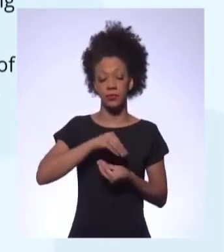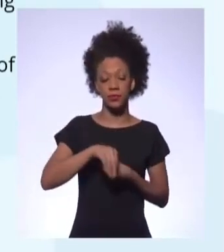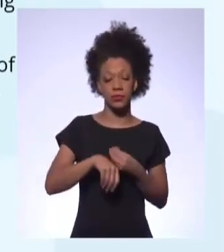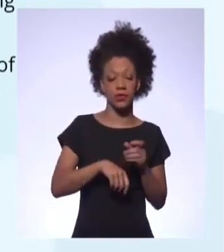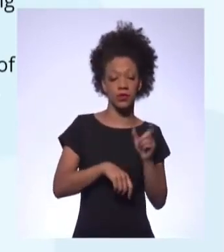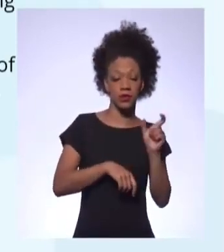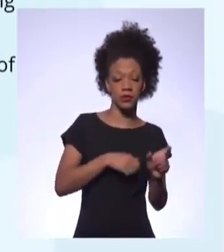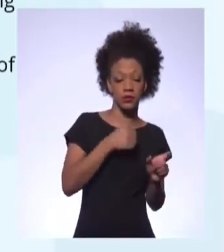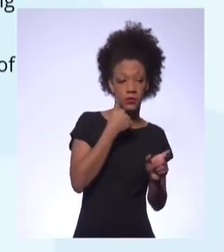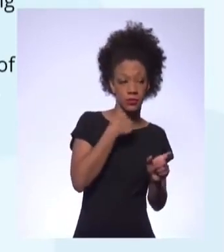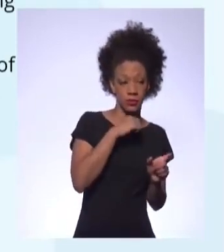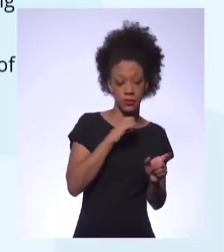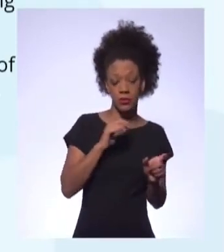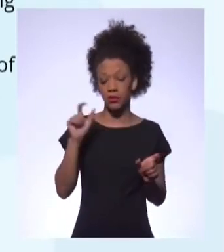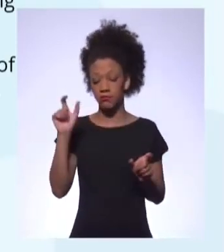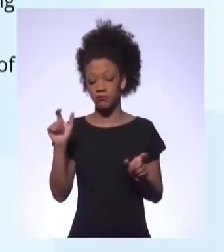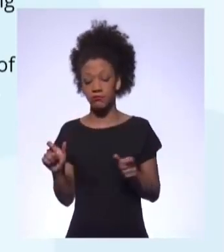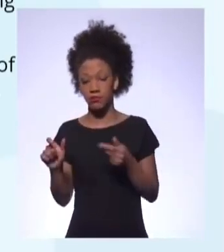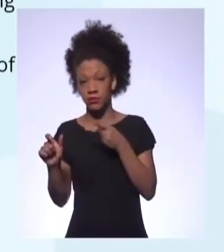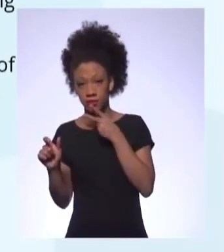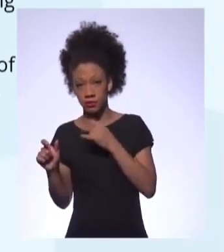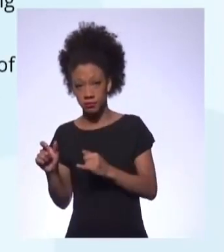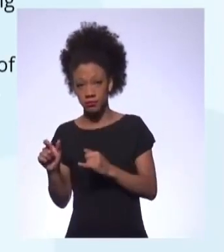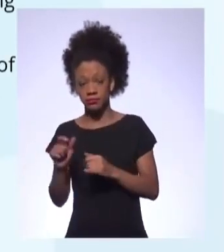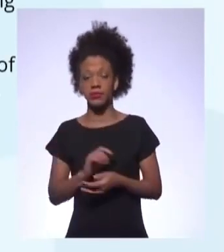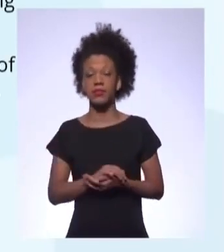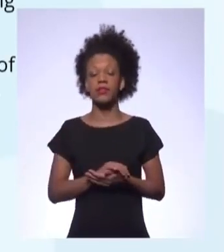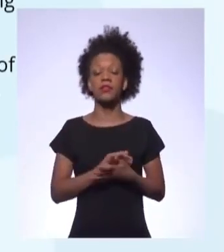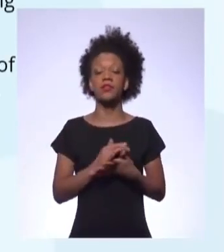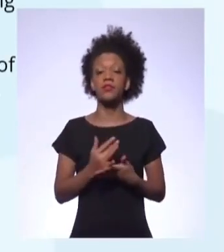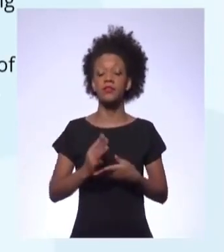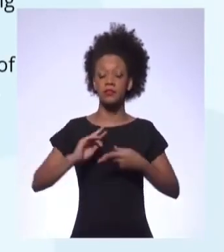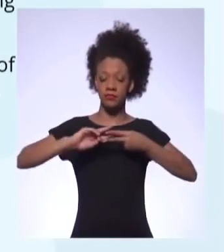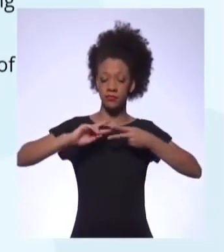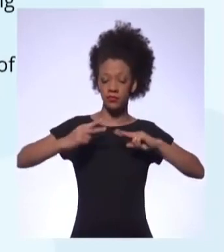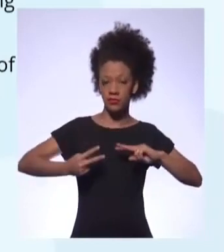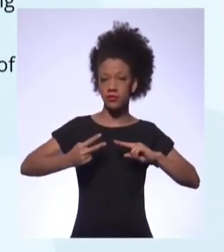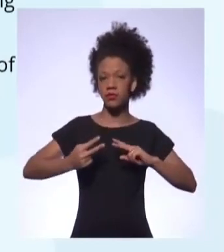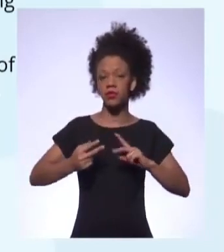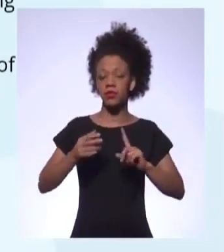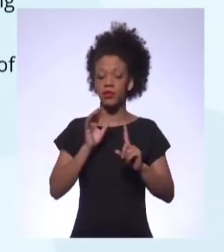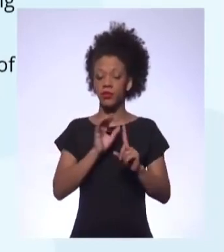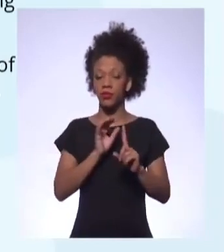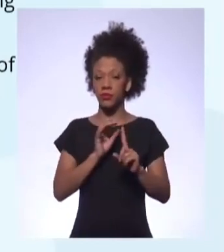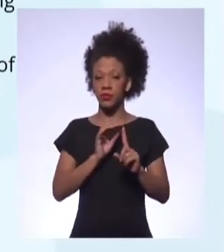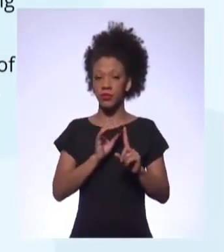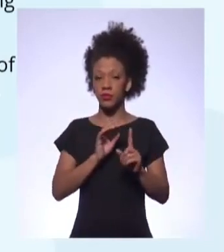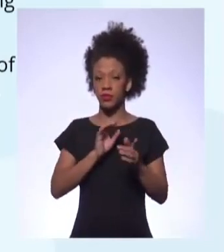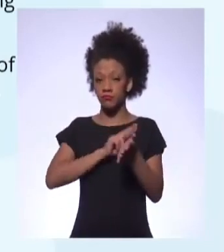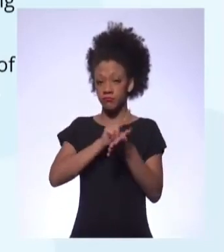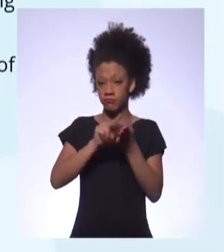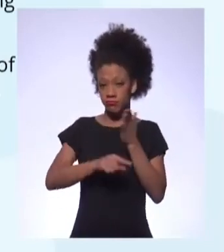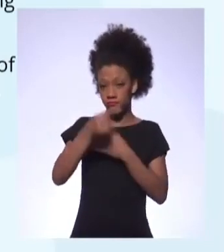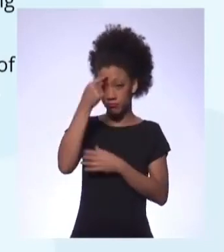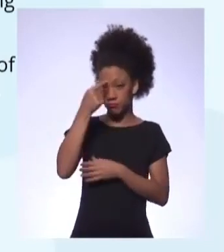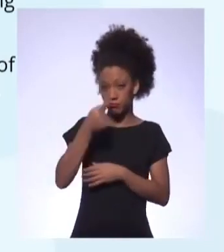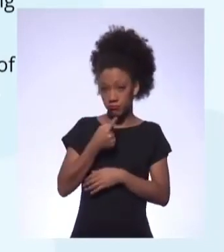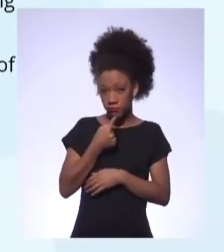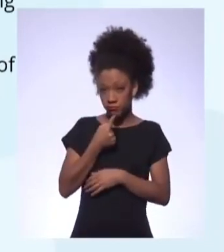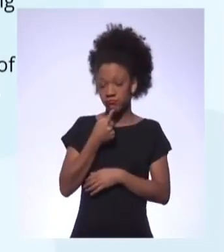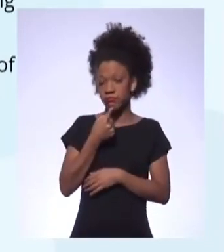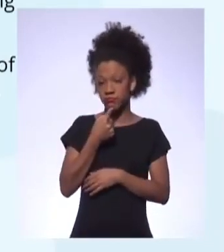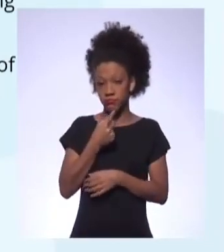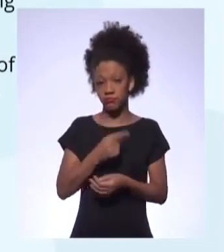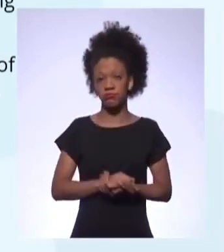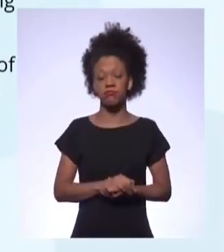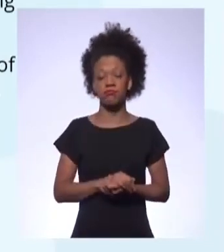né? E das minhas características genéticas. Ele falou um pouquinho da influência da personalidade. My personality is